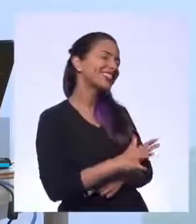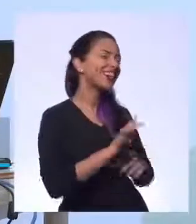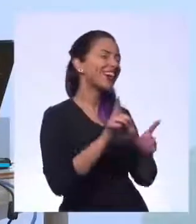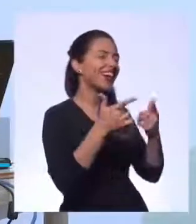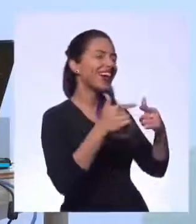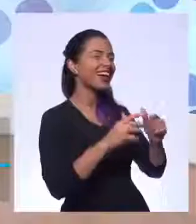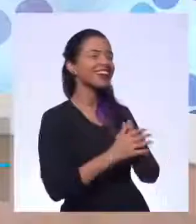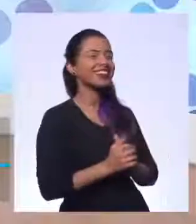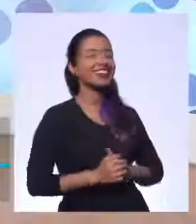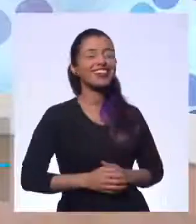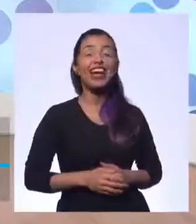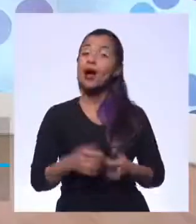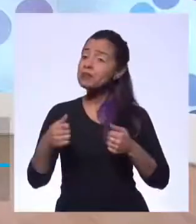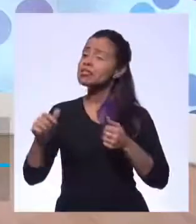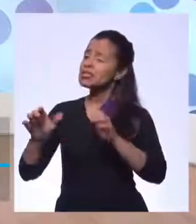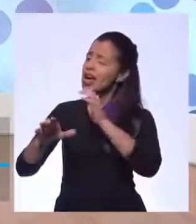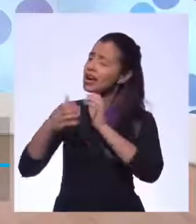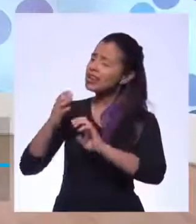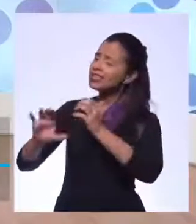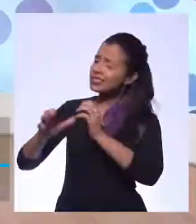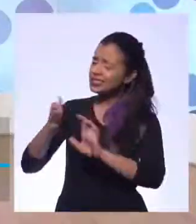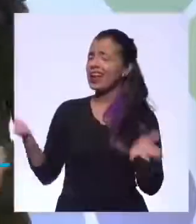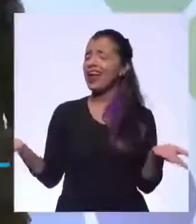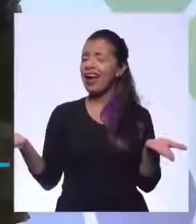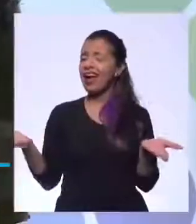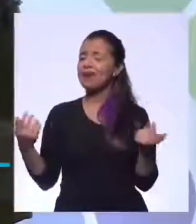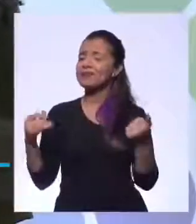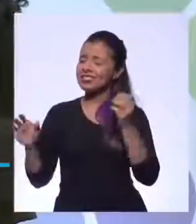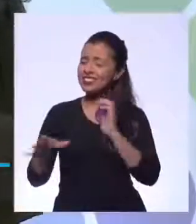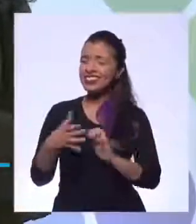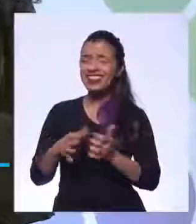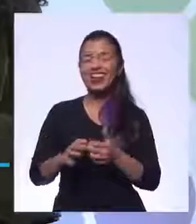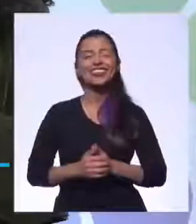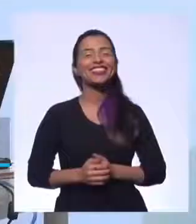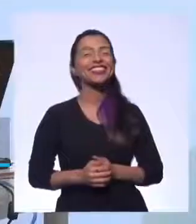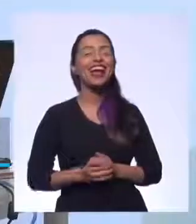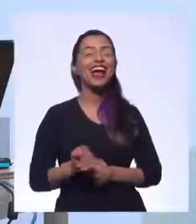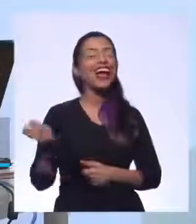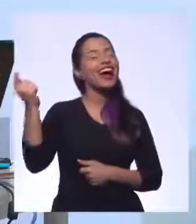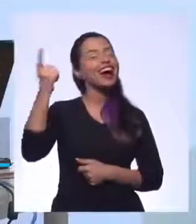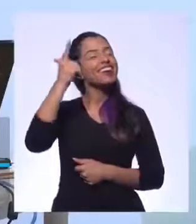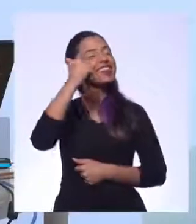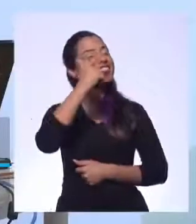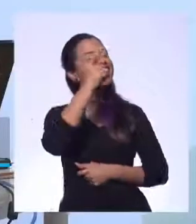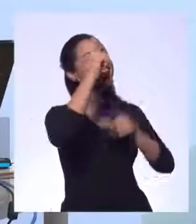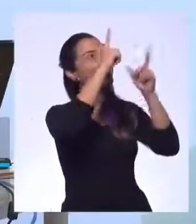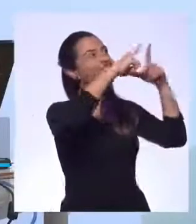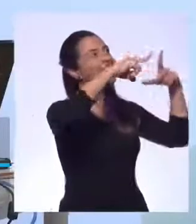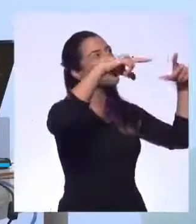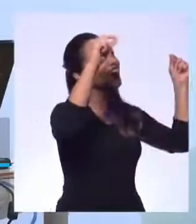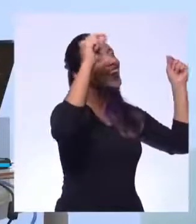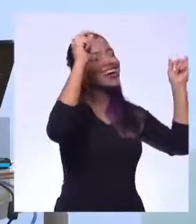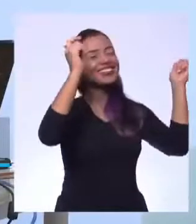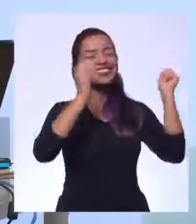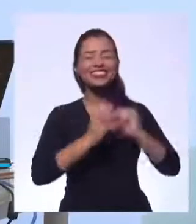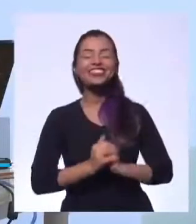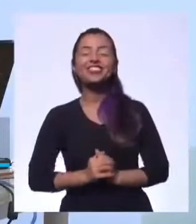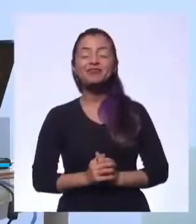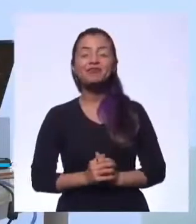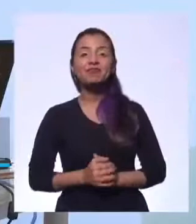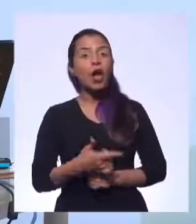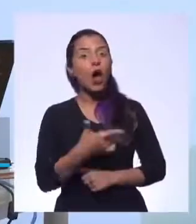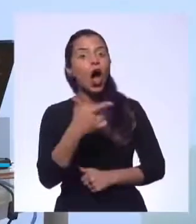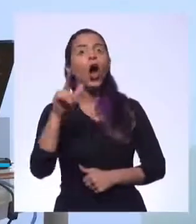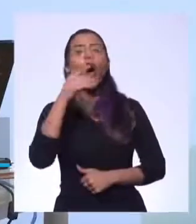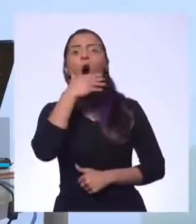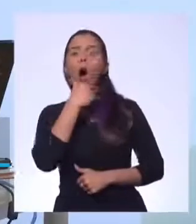cantar. Você é luz, é raio. Eles ficaram assim. É raio, estrela e luar. Jesus, ficaram, né? Um outro mais